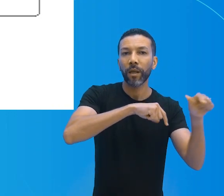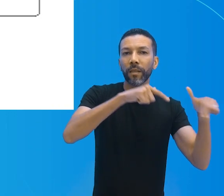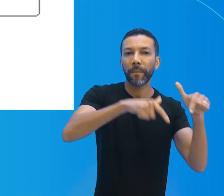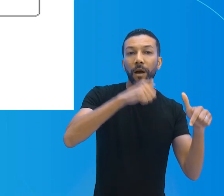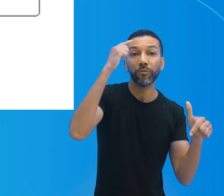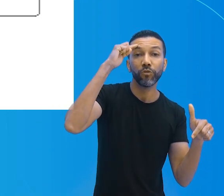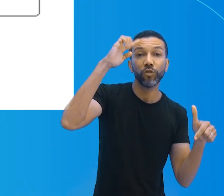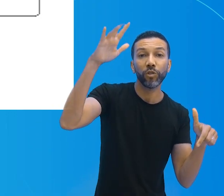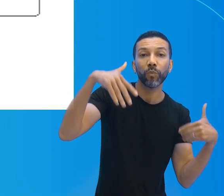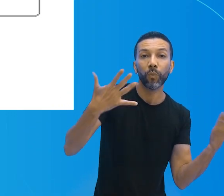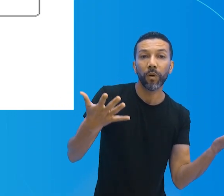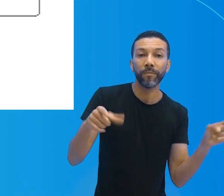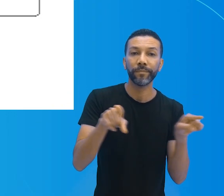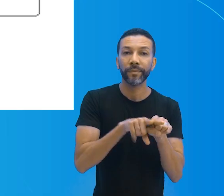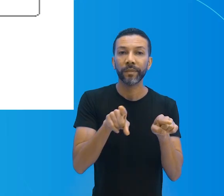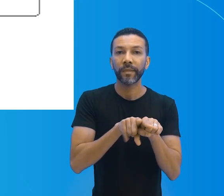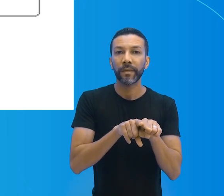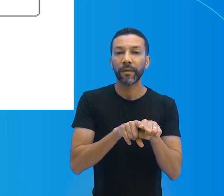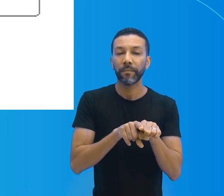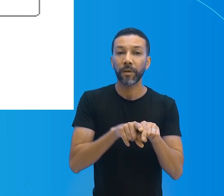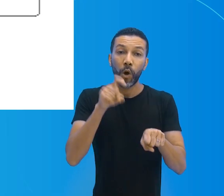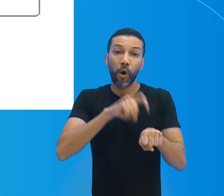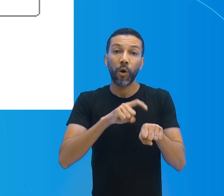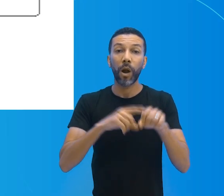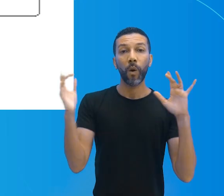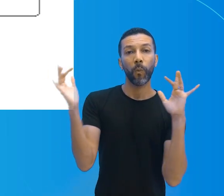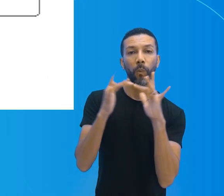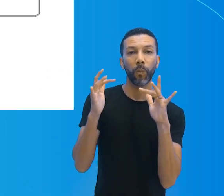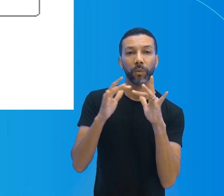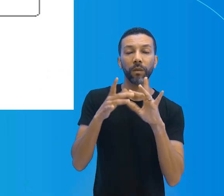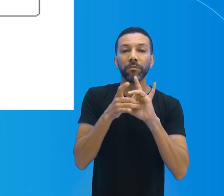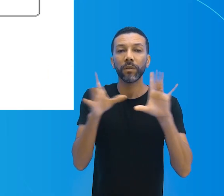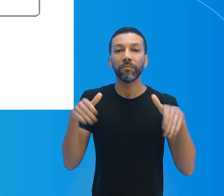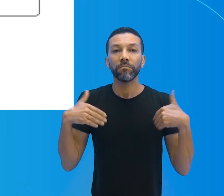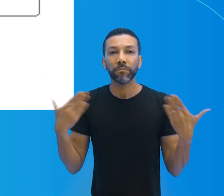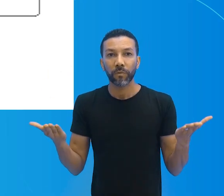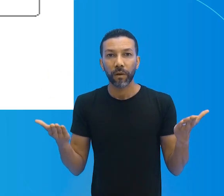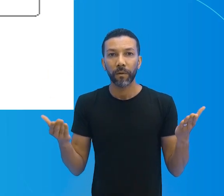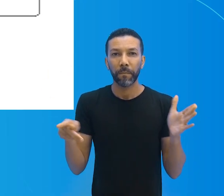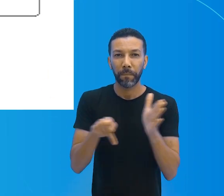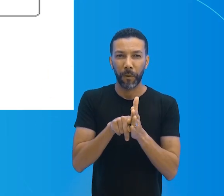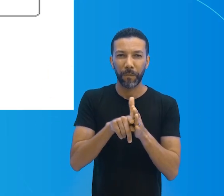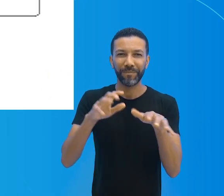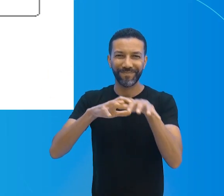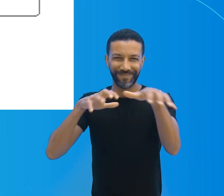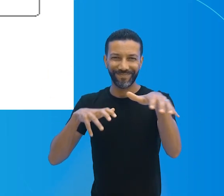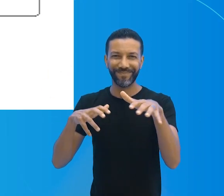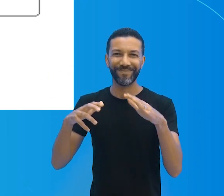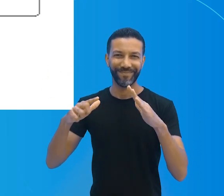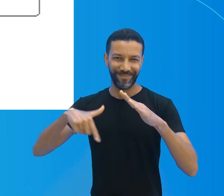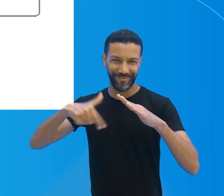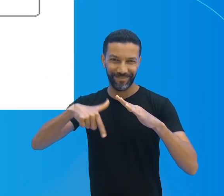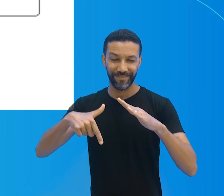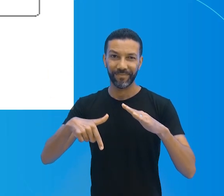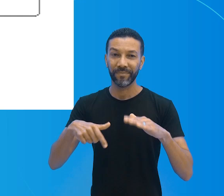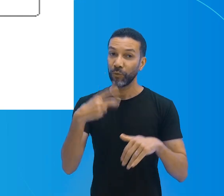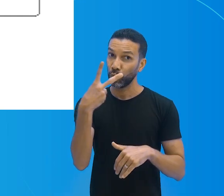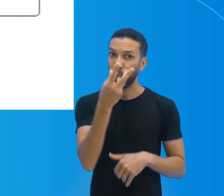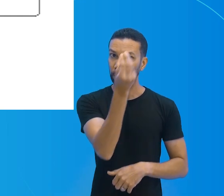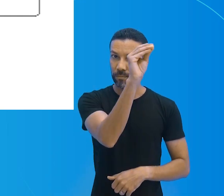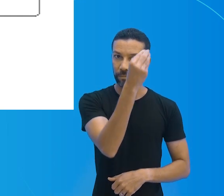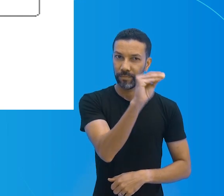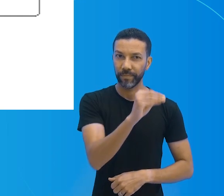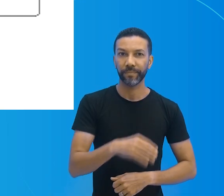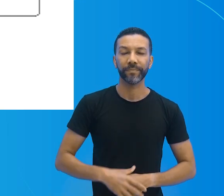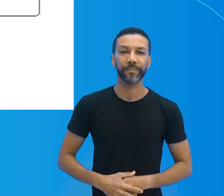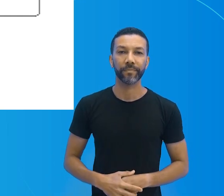trabalho no presencial e no teletrabalho, como também a sua disponibilidade de contato, que vai ser usada nos momentos em que ele estiver no